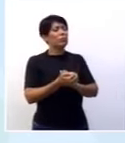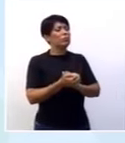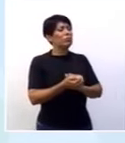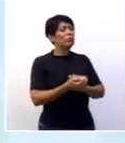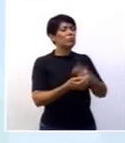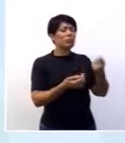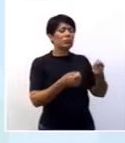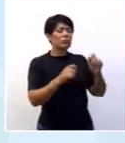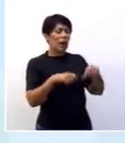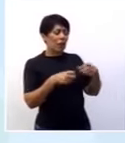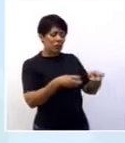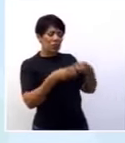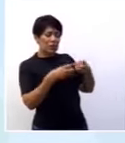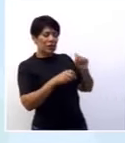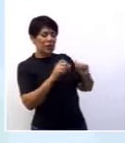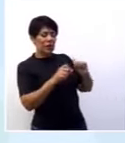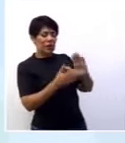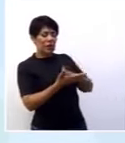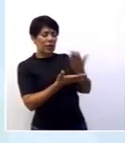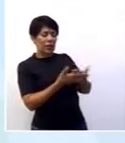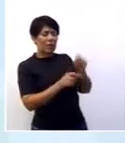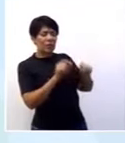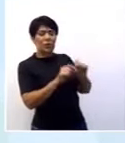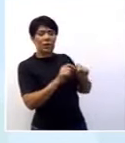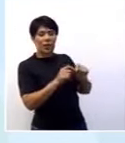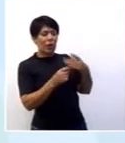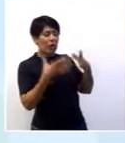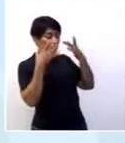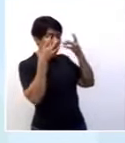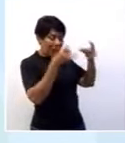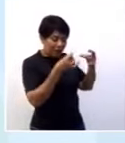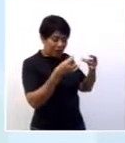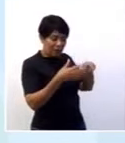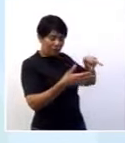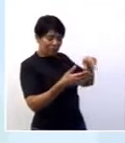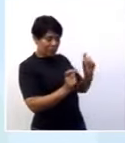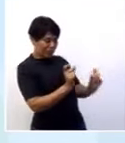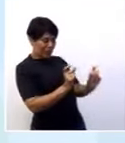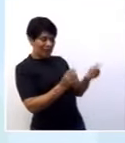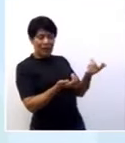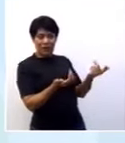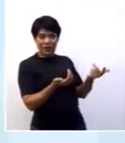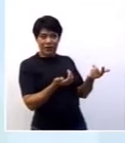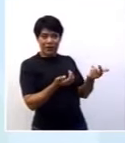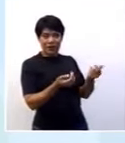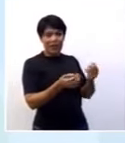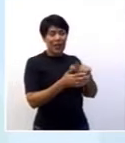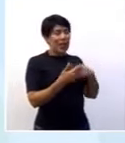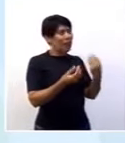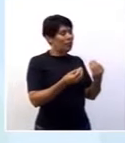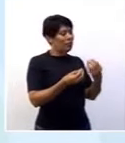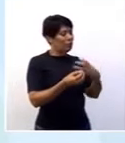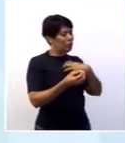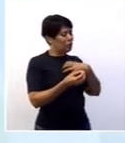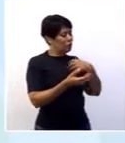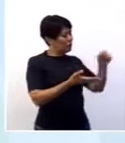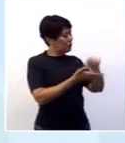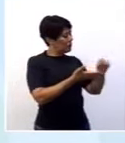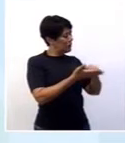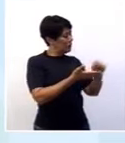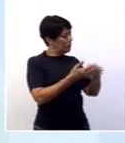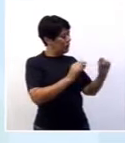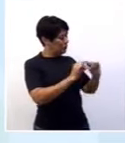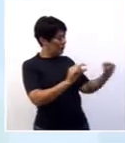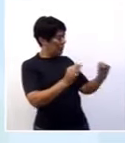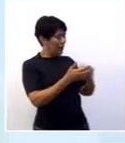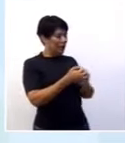possíveis impressões, interpretações e o que chama a atenção? Uma palavra, a construção de uma frase,